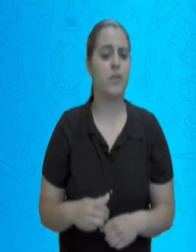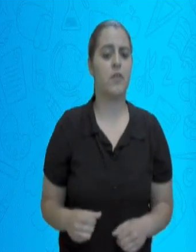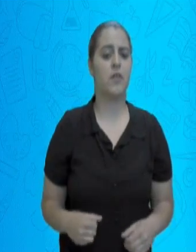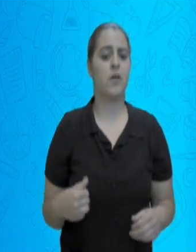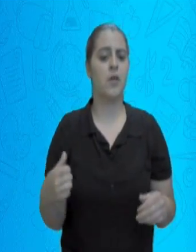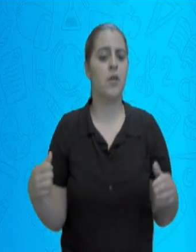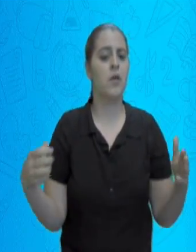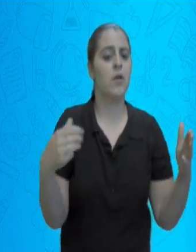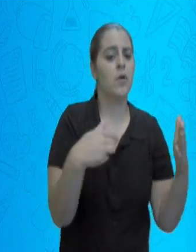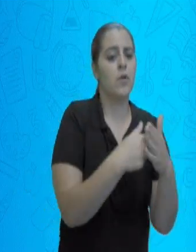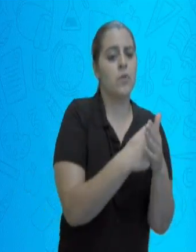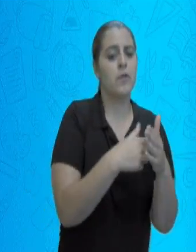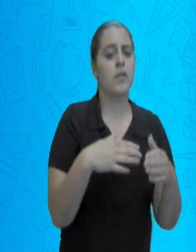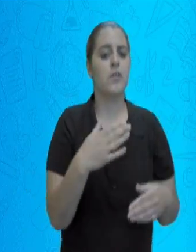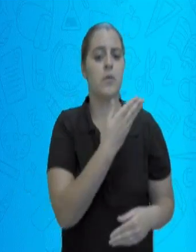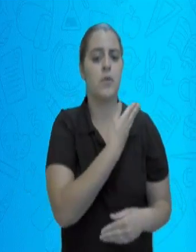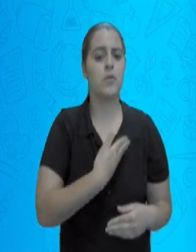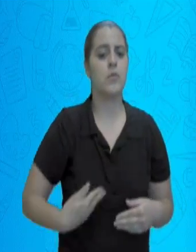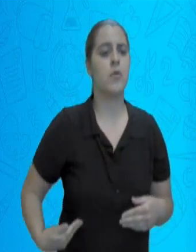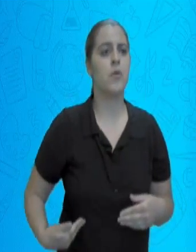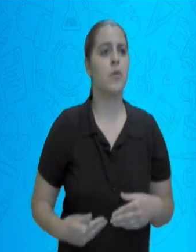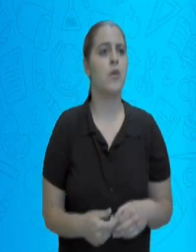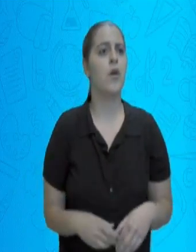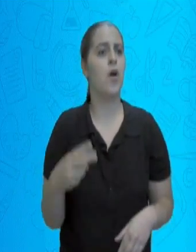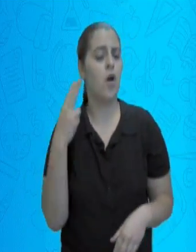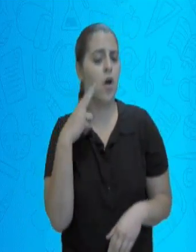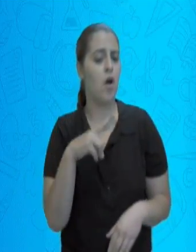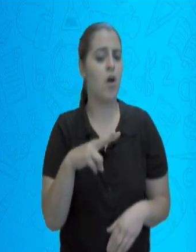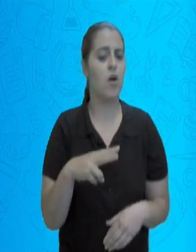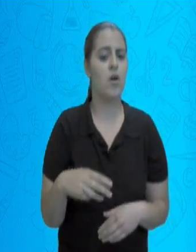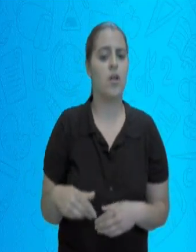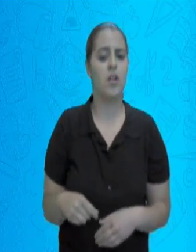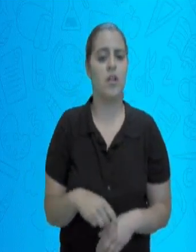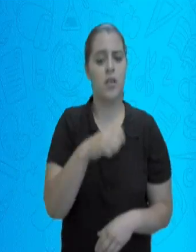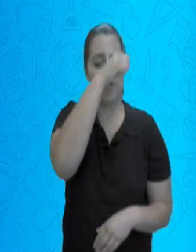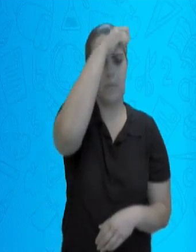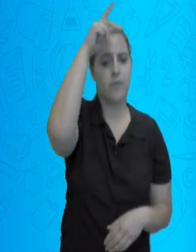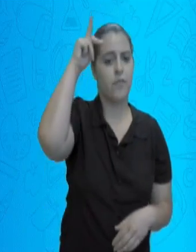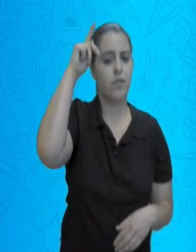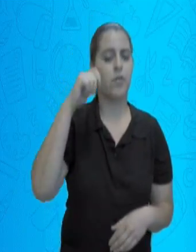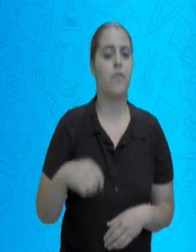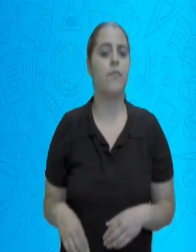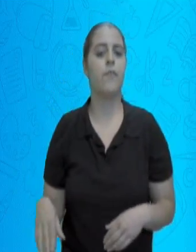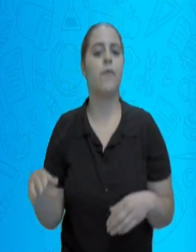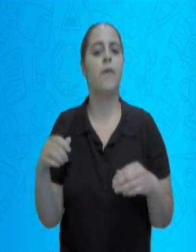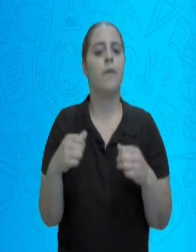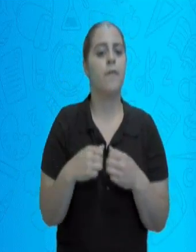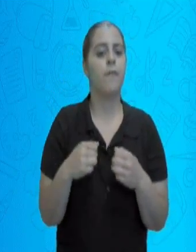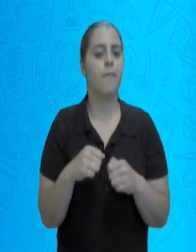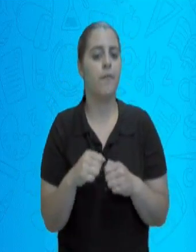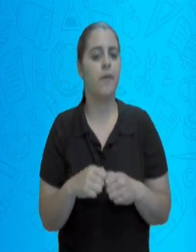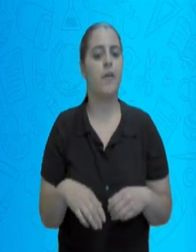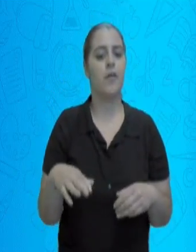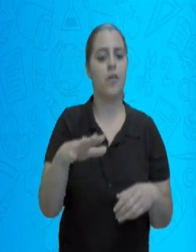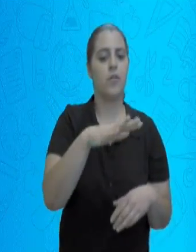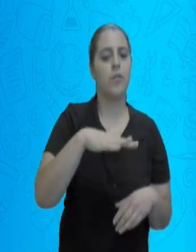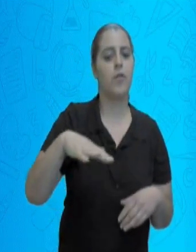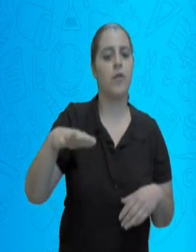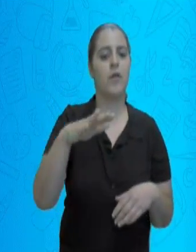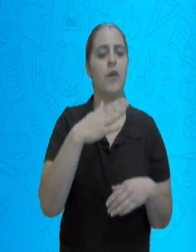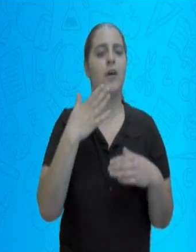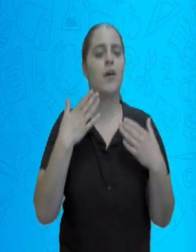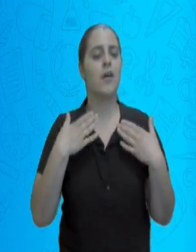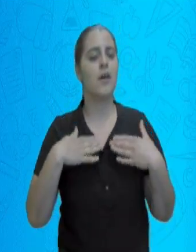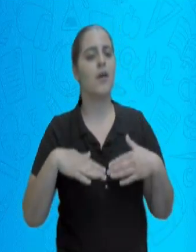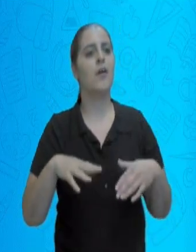patrimônio público. Olha aqui, ó, a prefeitura fez uma área de lazer. Geralmente a gente vê que